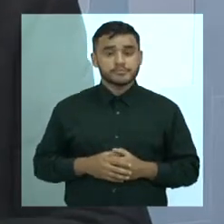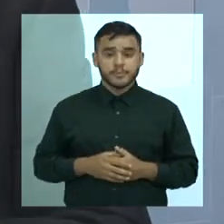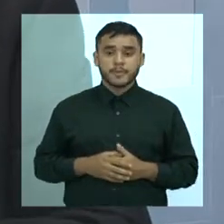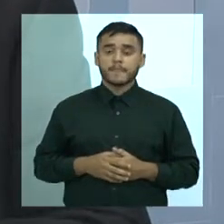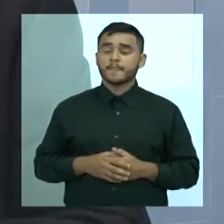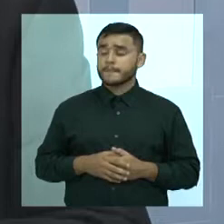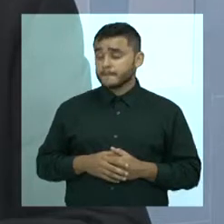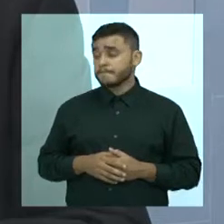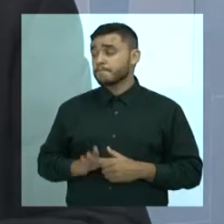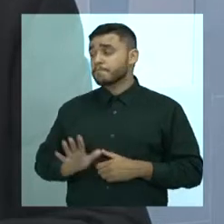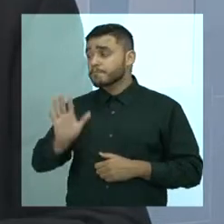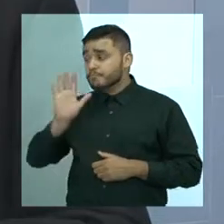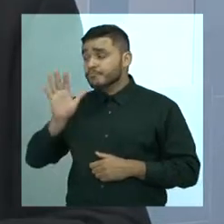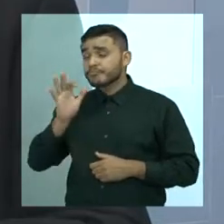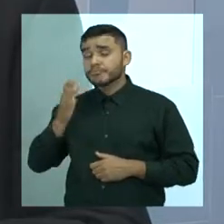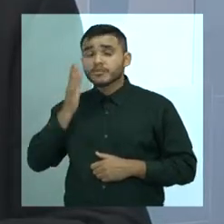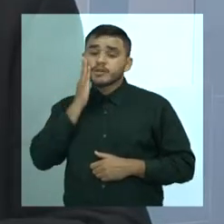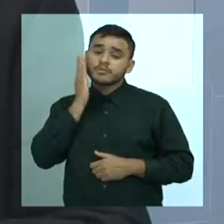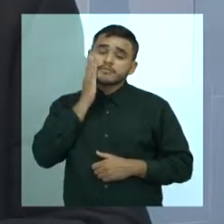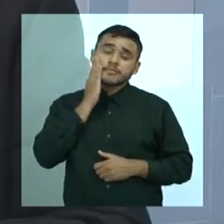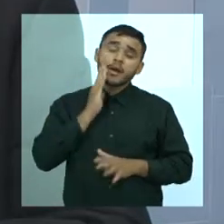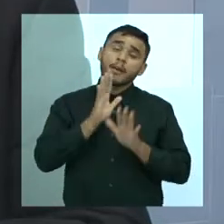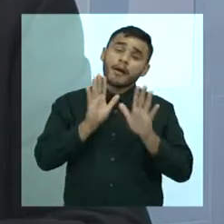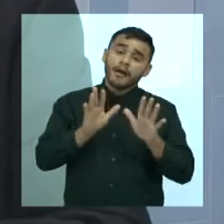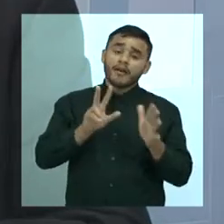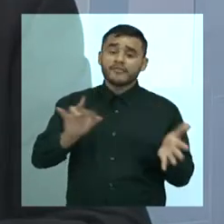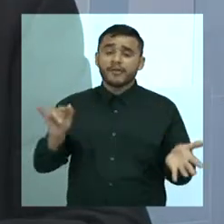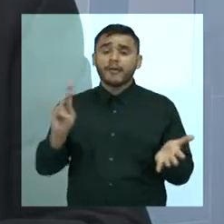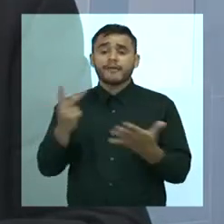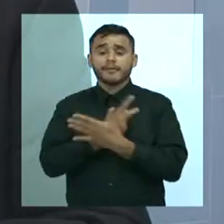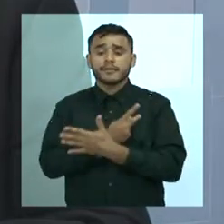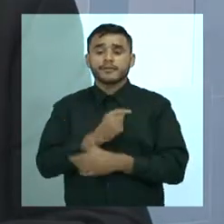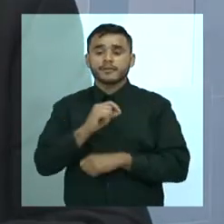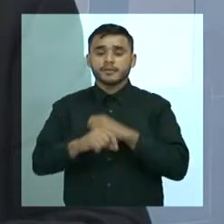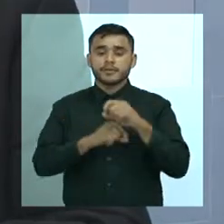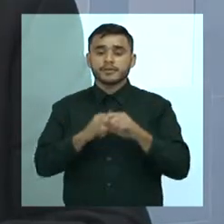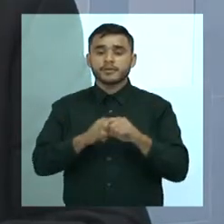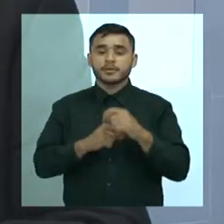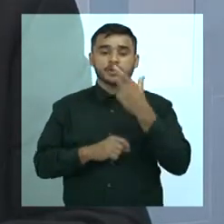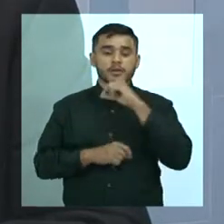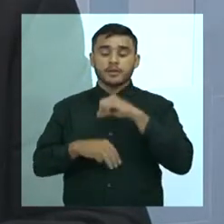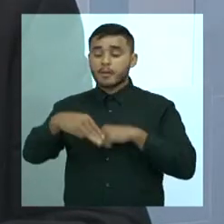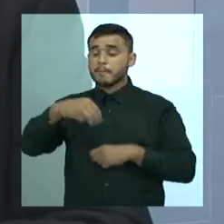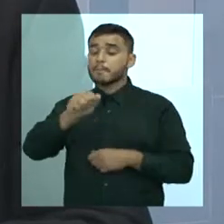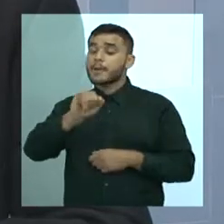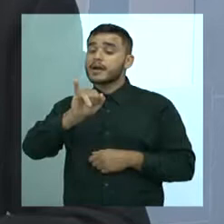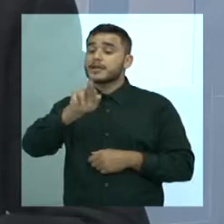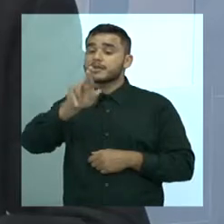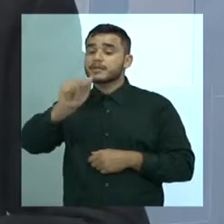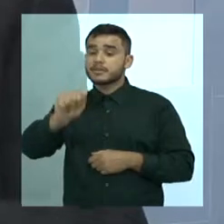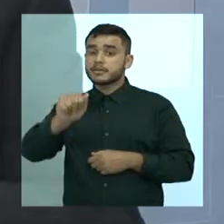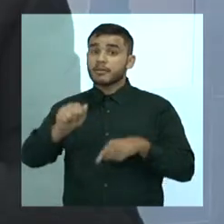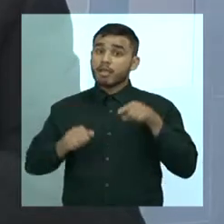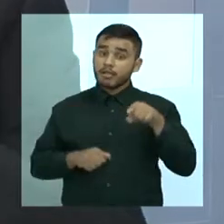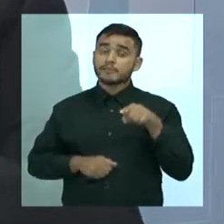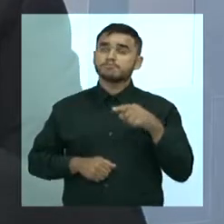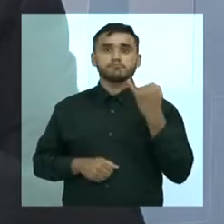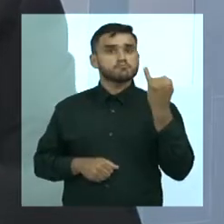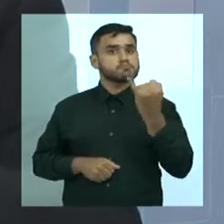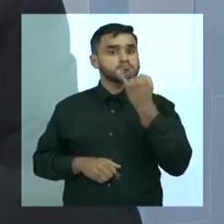outro lado, a movimentação da candidata e médica Mayra foi muito importante,